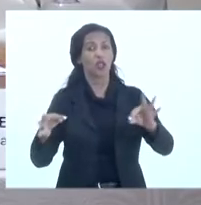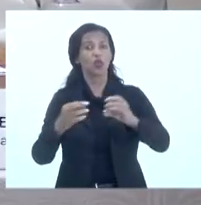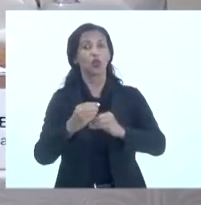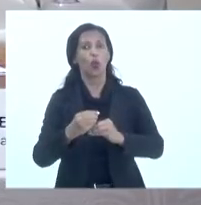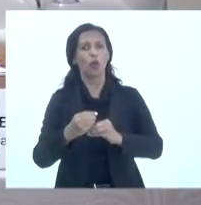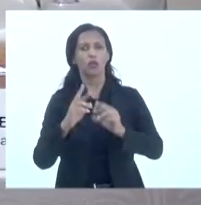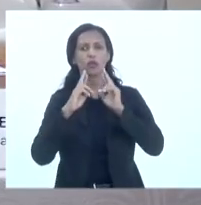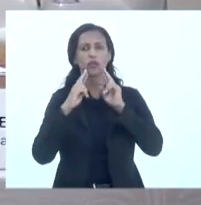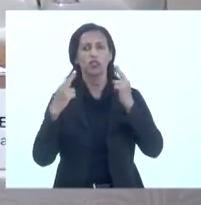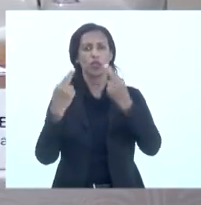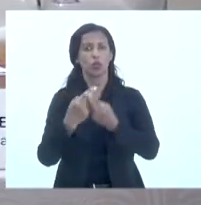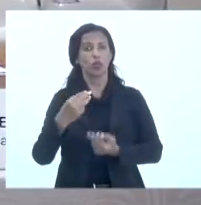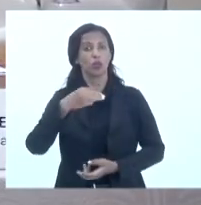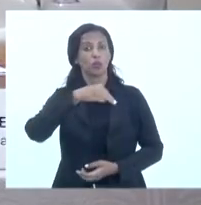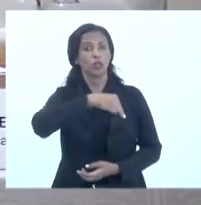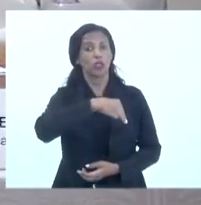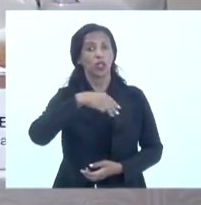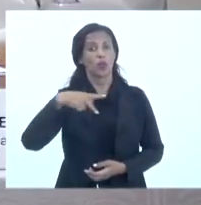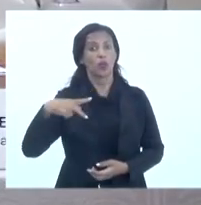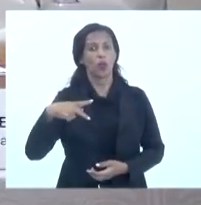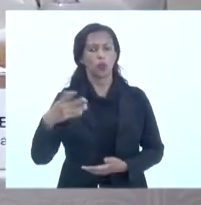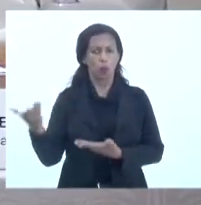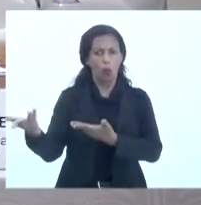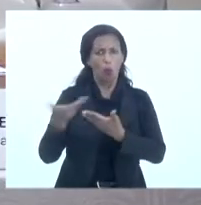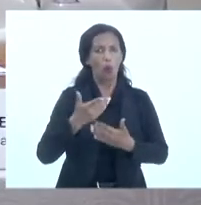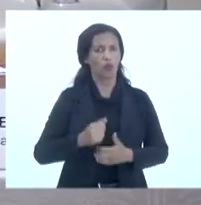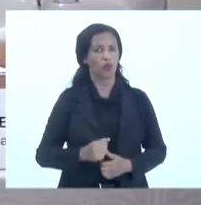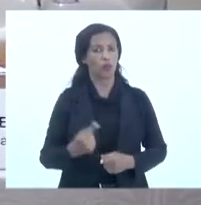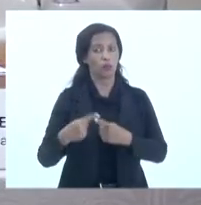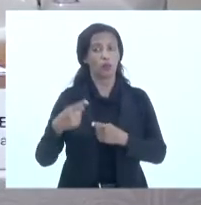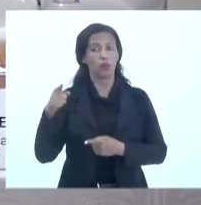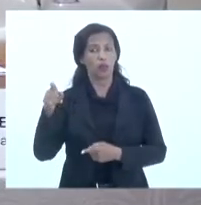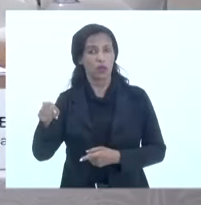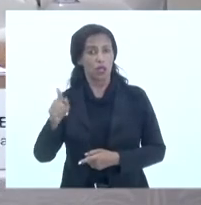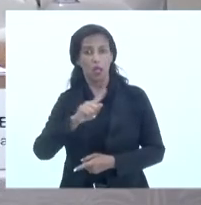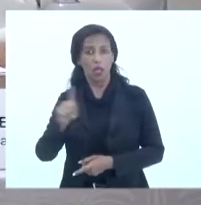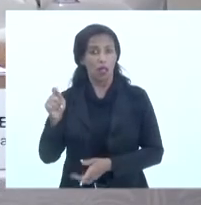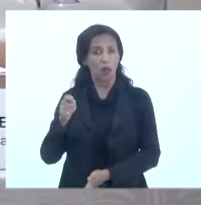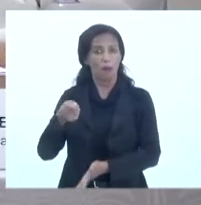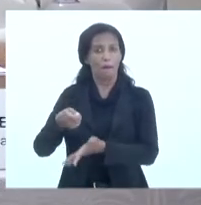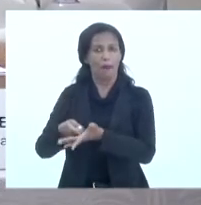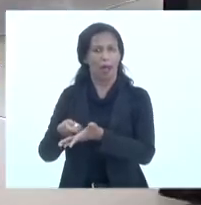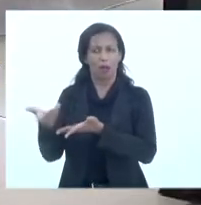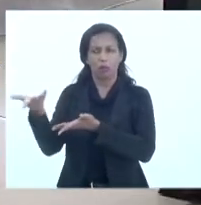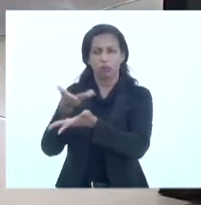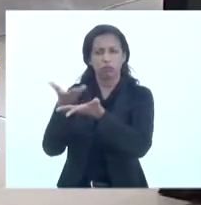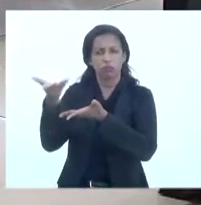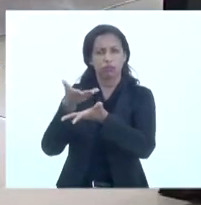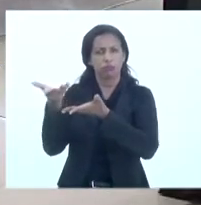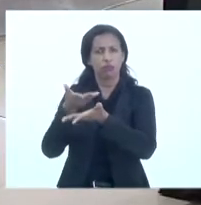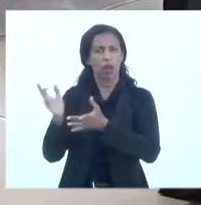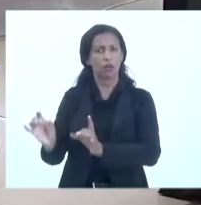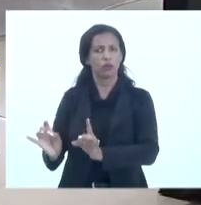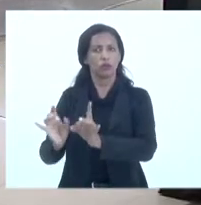Federal. Porque se eles só negam os royalties na participação